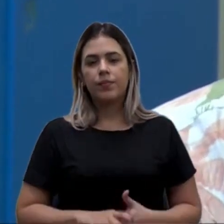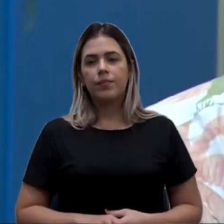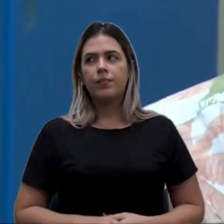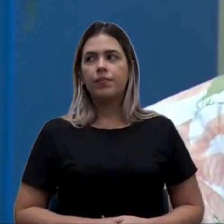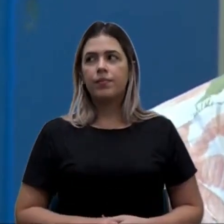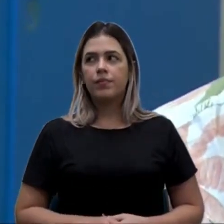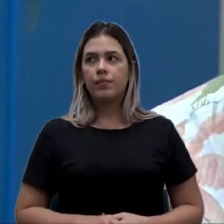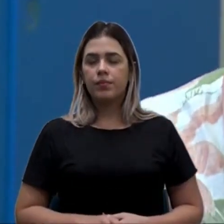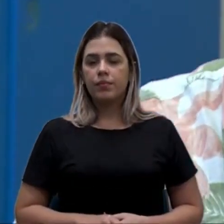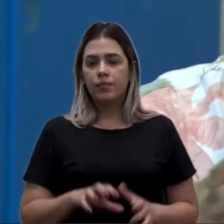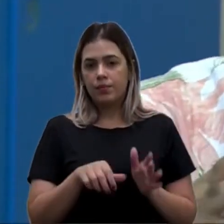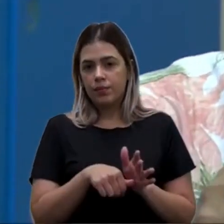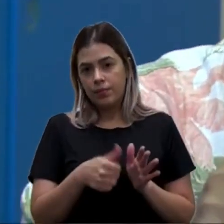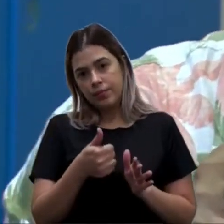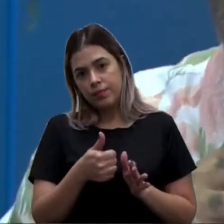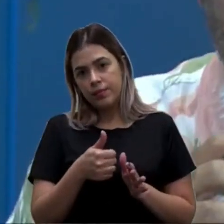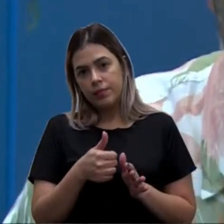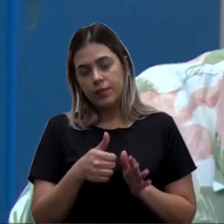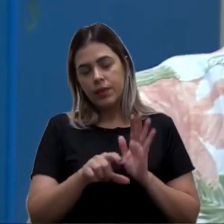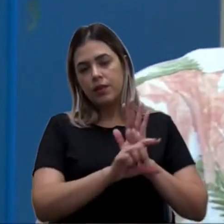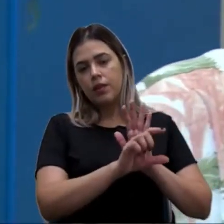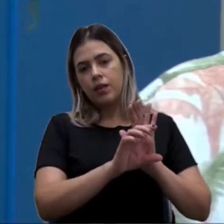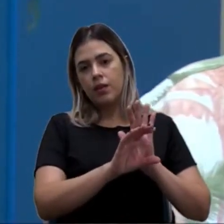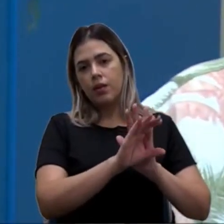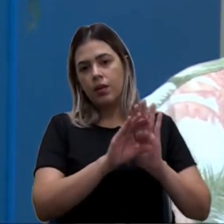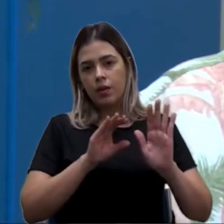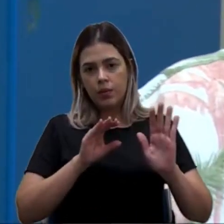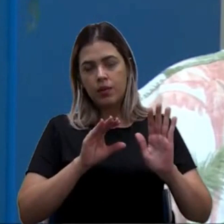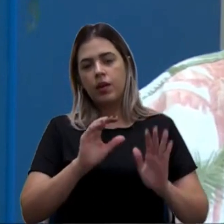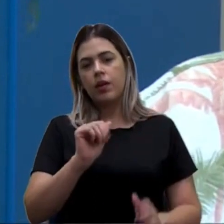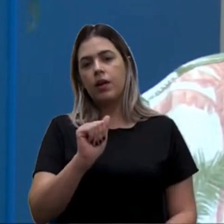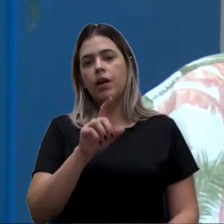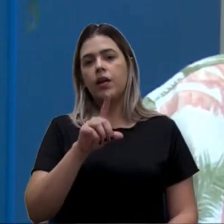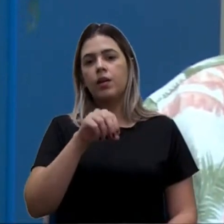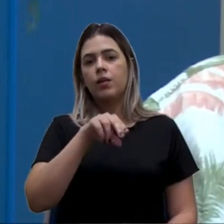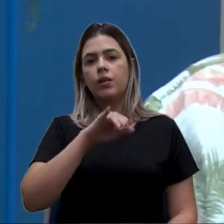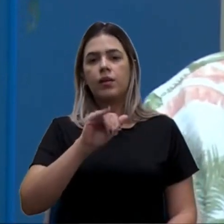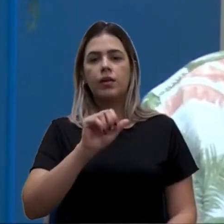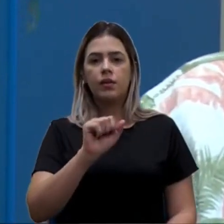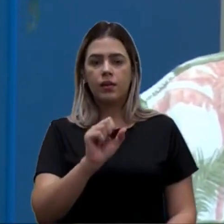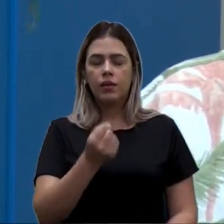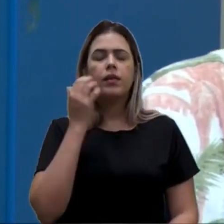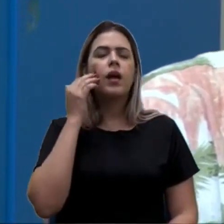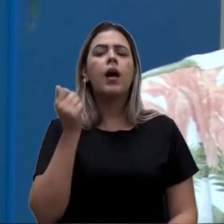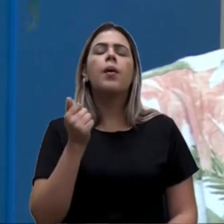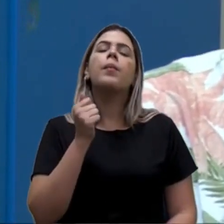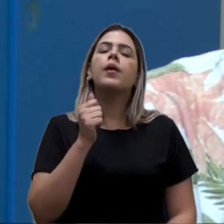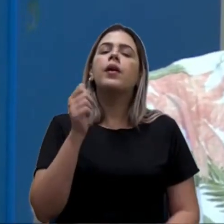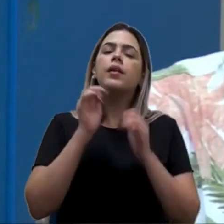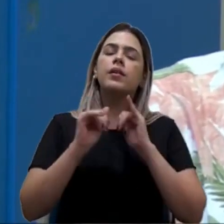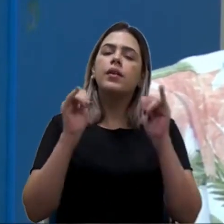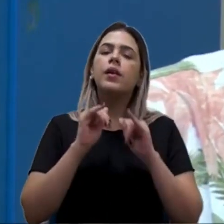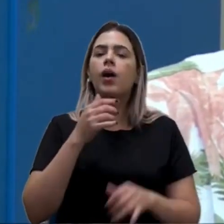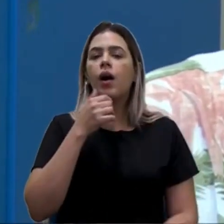e o primeiro vamos dizer assim Capítulo né é Adonias então soubemos notícia do avô Raimundo